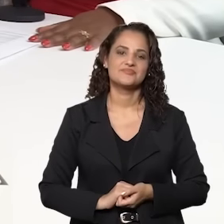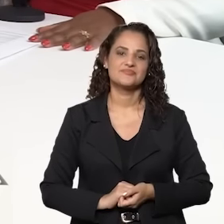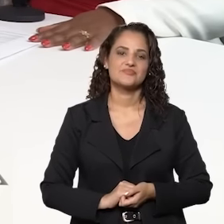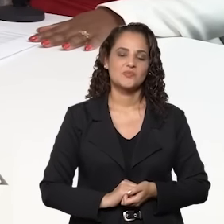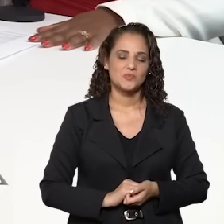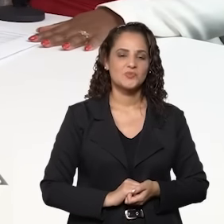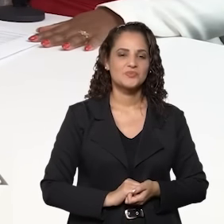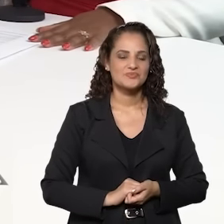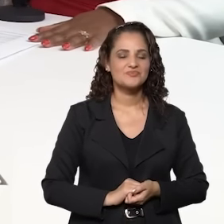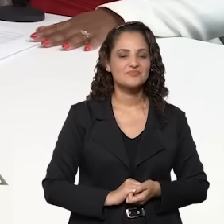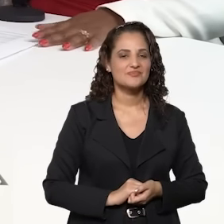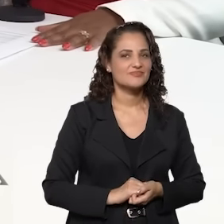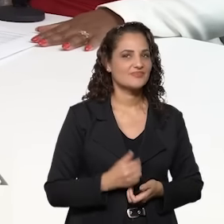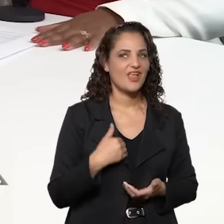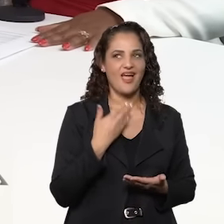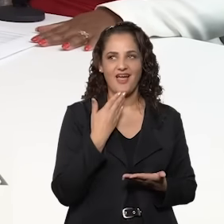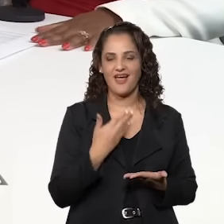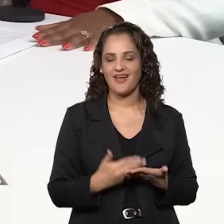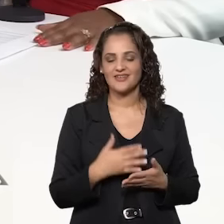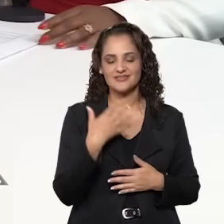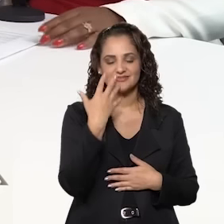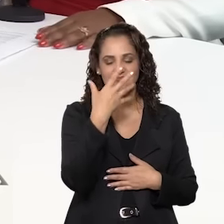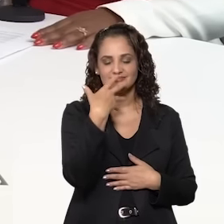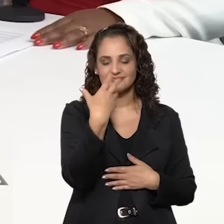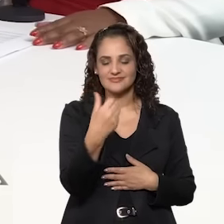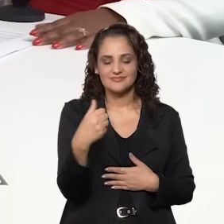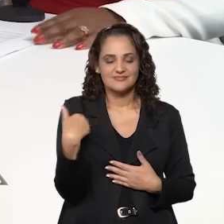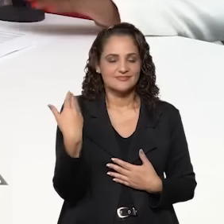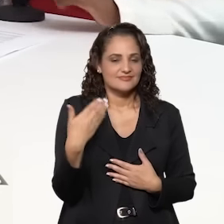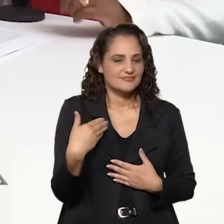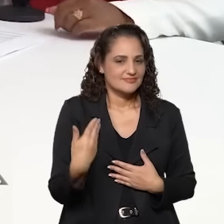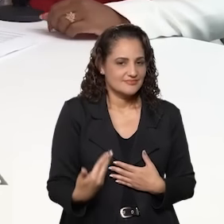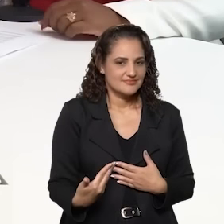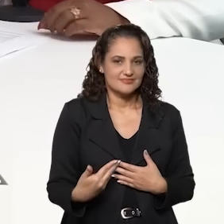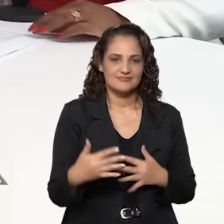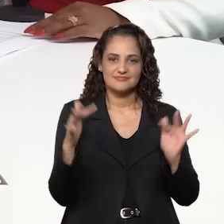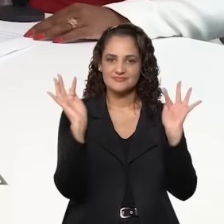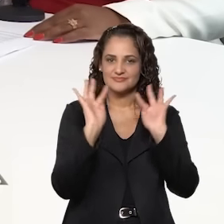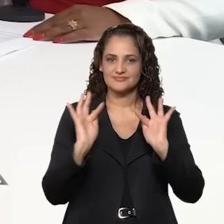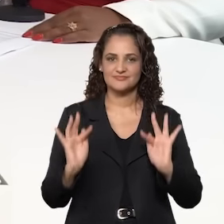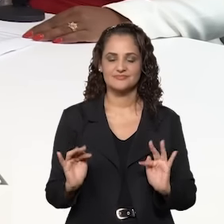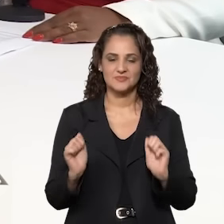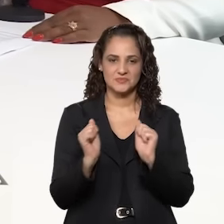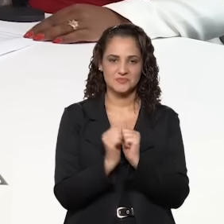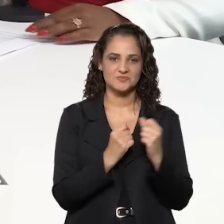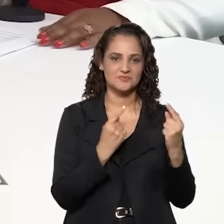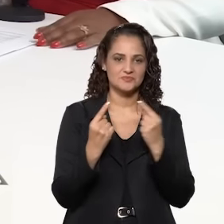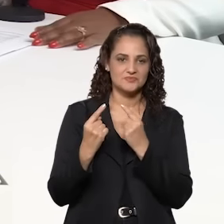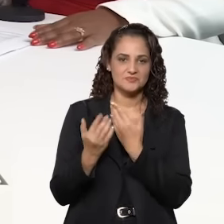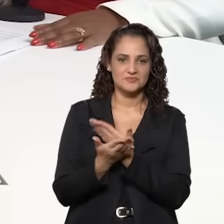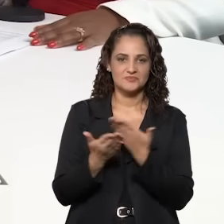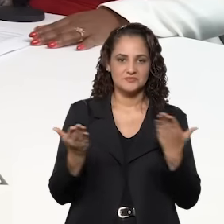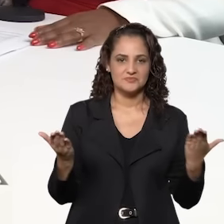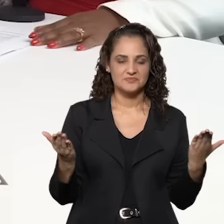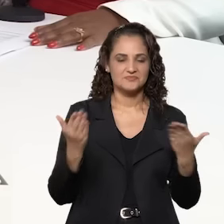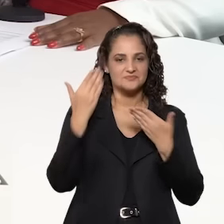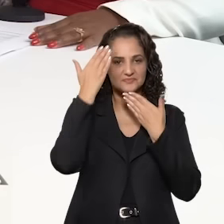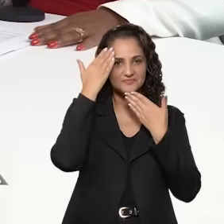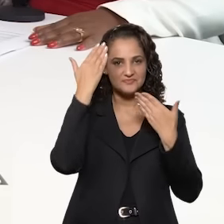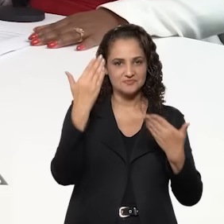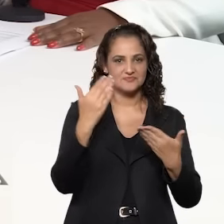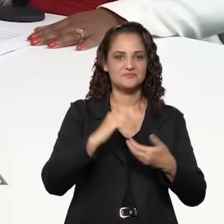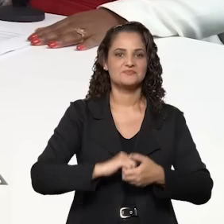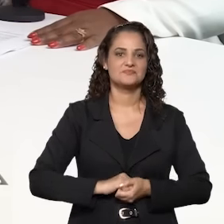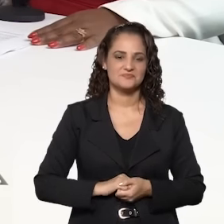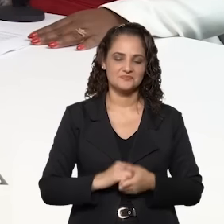frente gente eu tô encantada honrada imensamente feliz de dividir essa mesa aqui com vocês obrigada